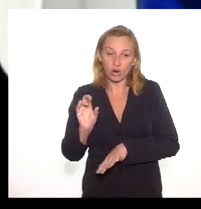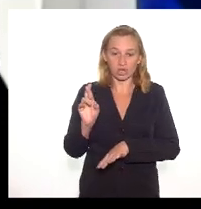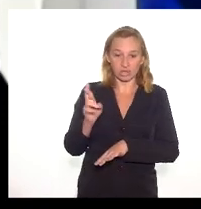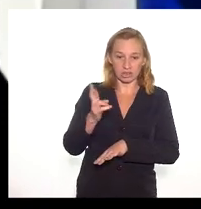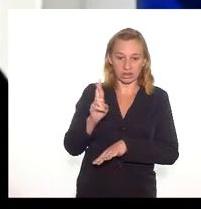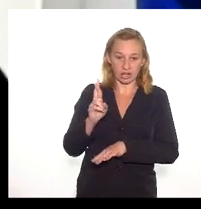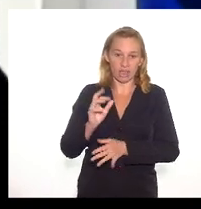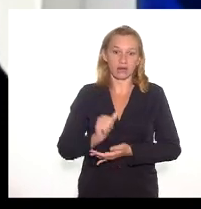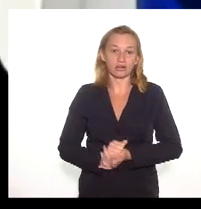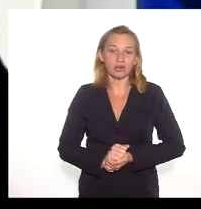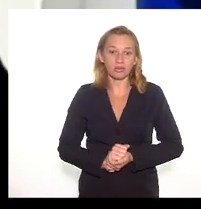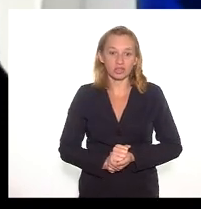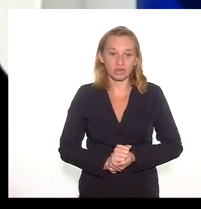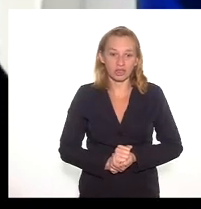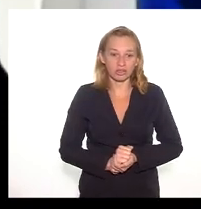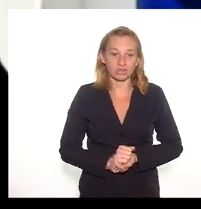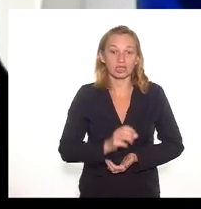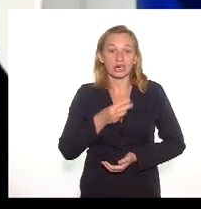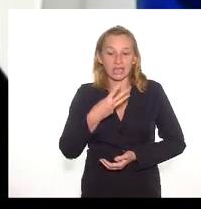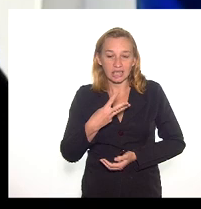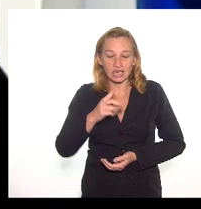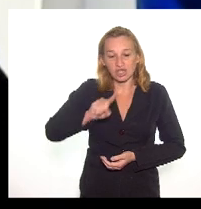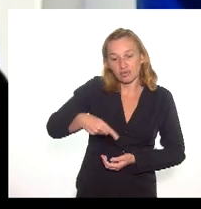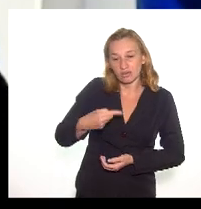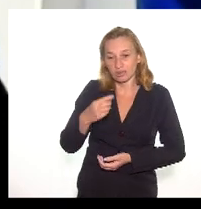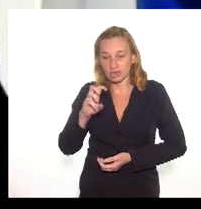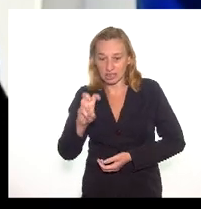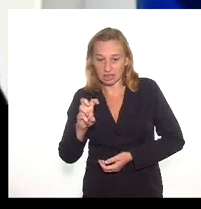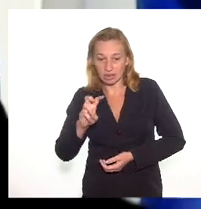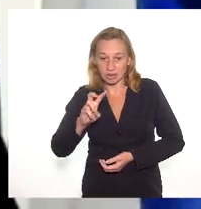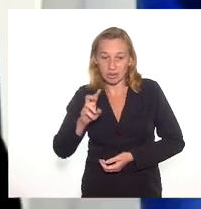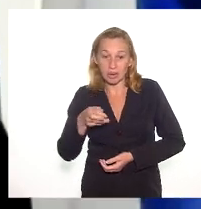reais. 3,5 bi.